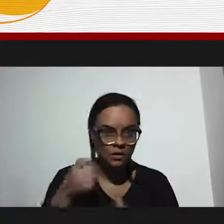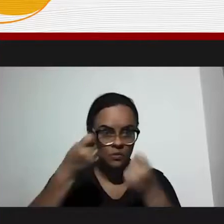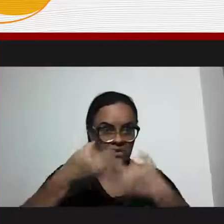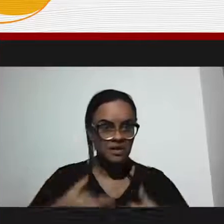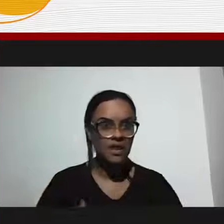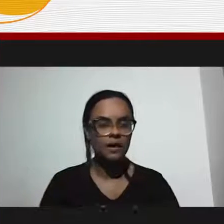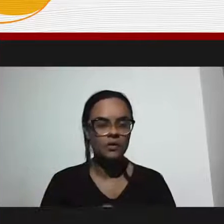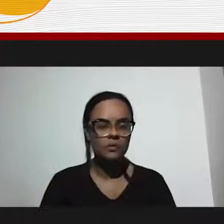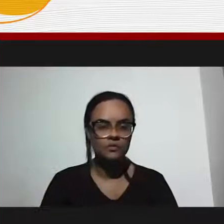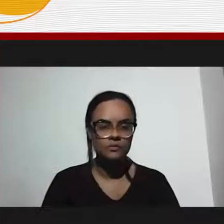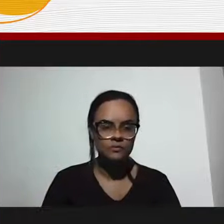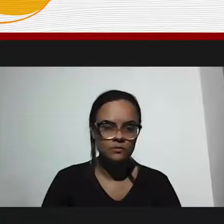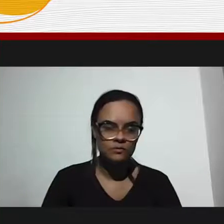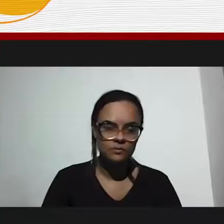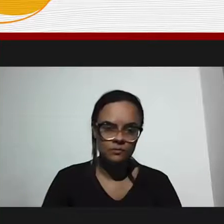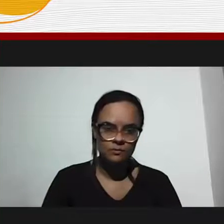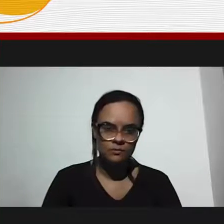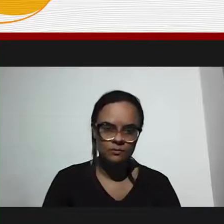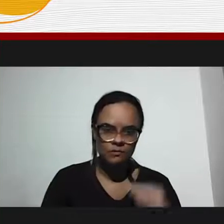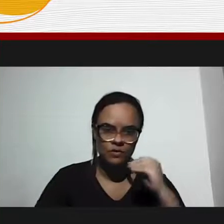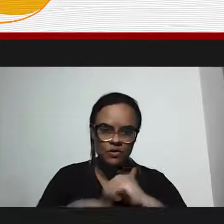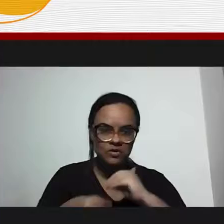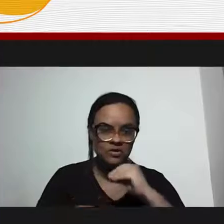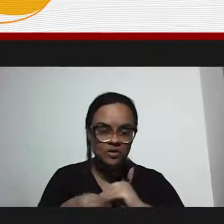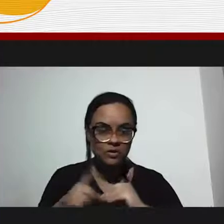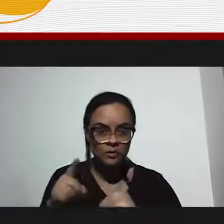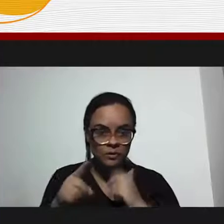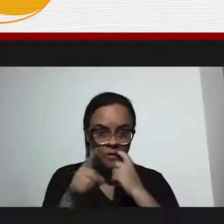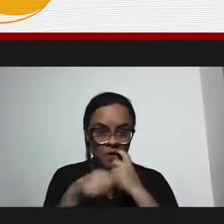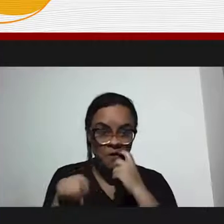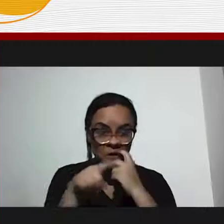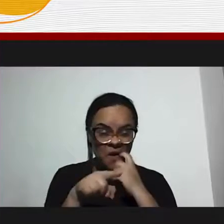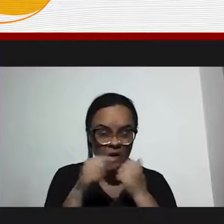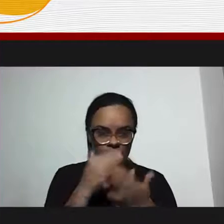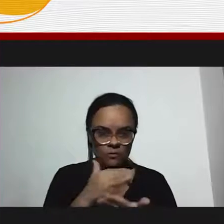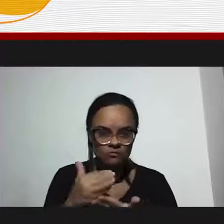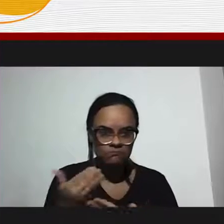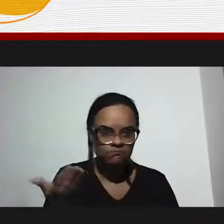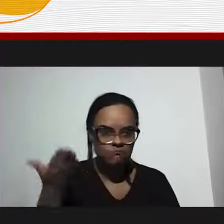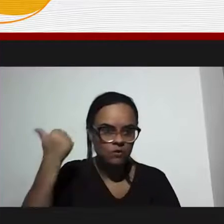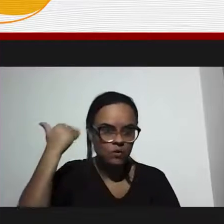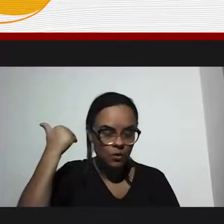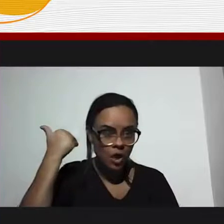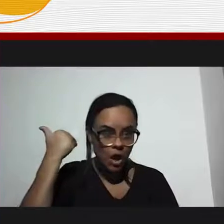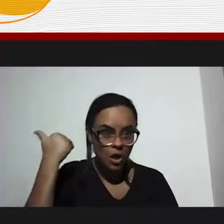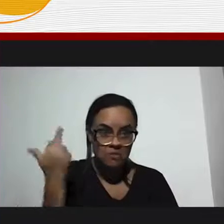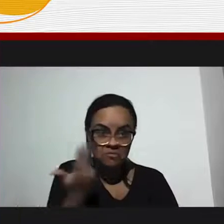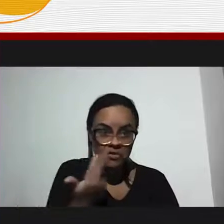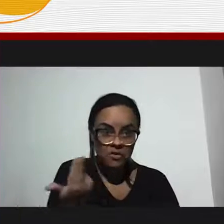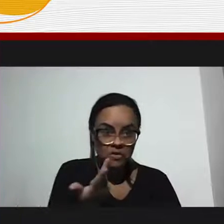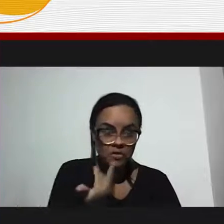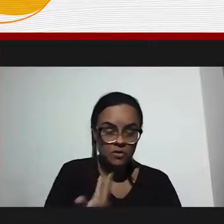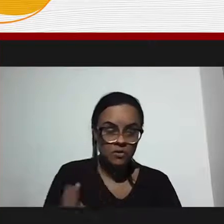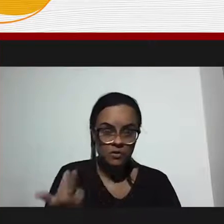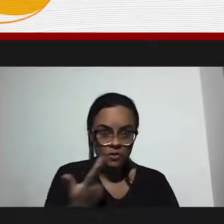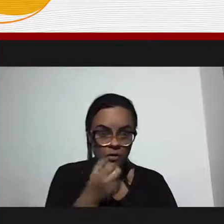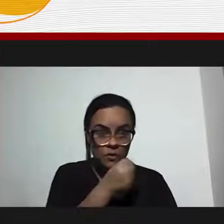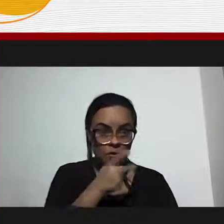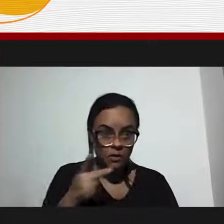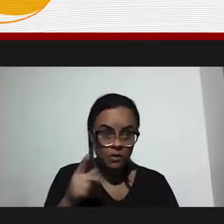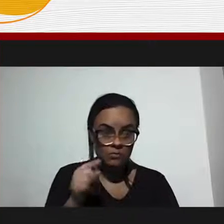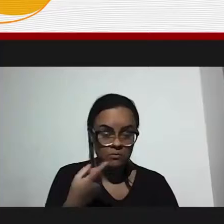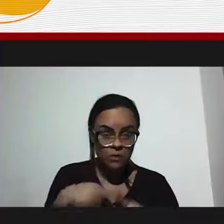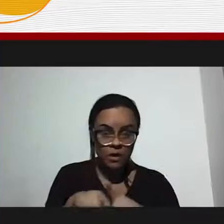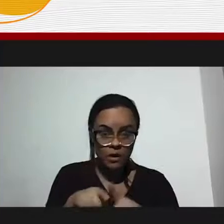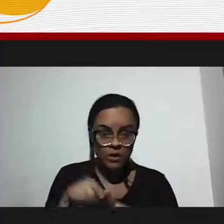isso. E vou acrescentar mais, Clodô. Você começou lá atrás, como eu, você já se aposentou, estou me